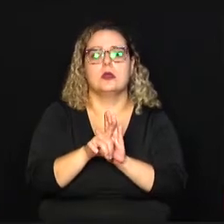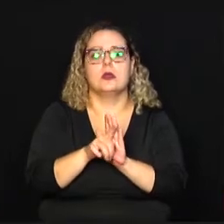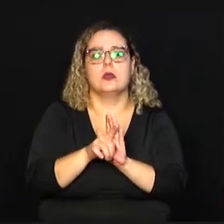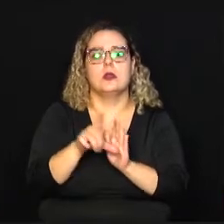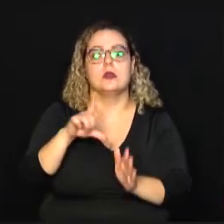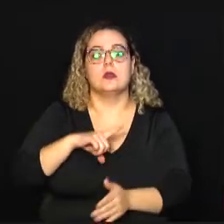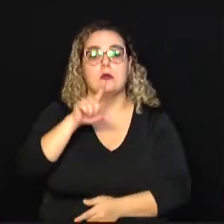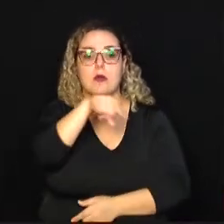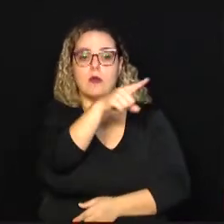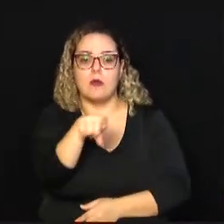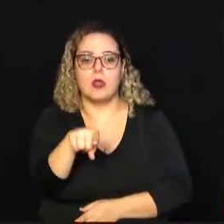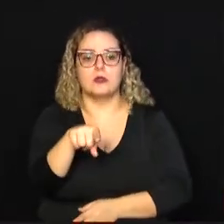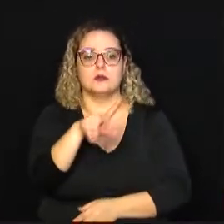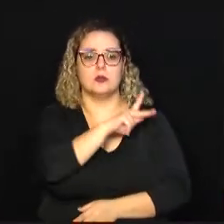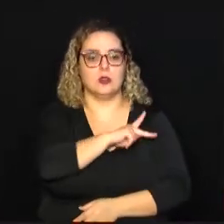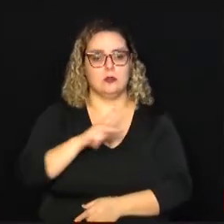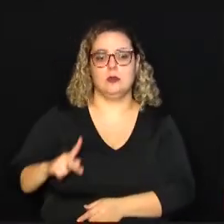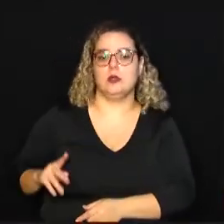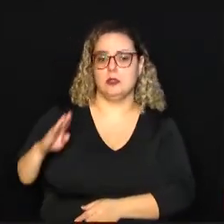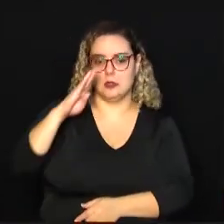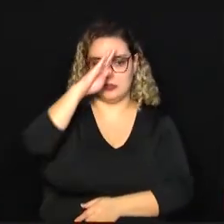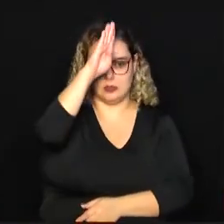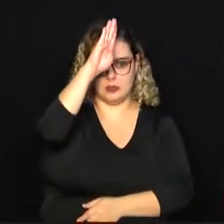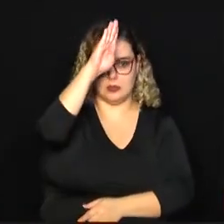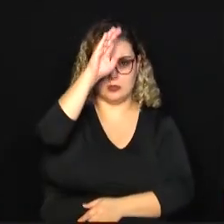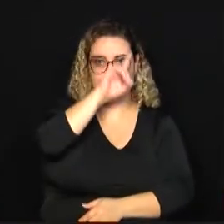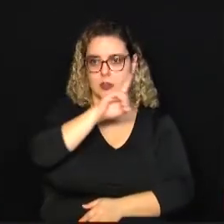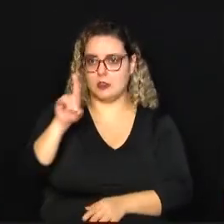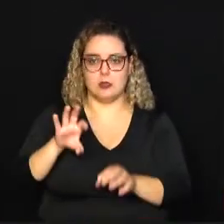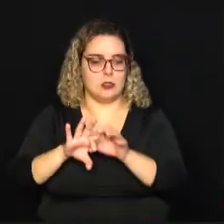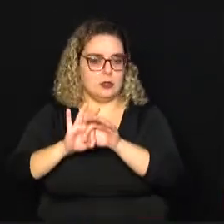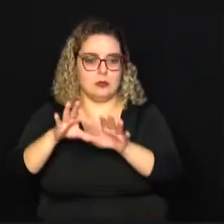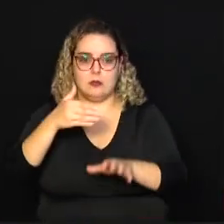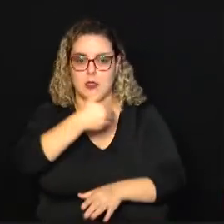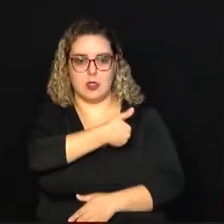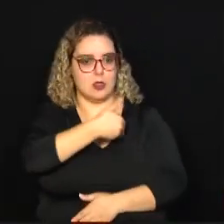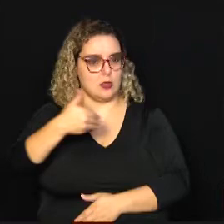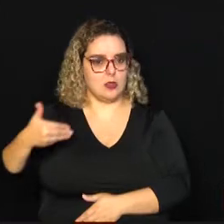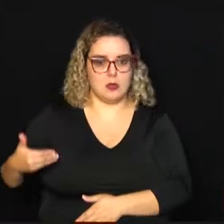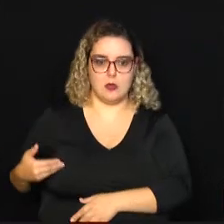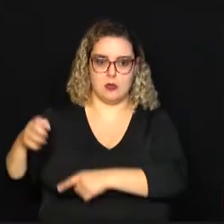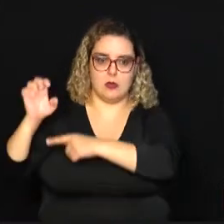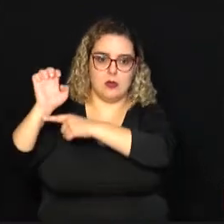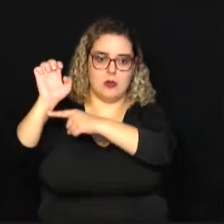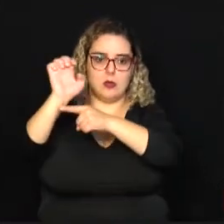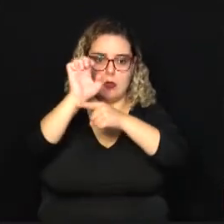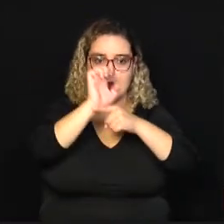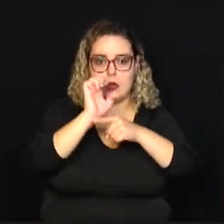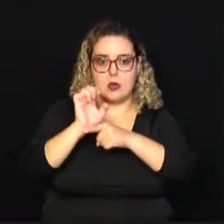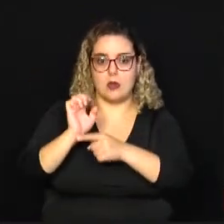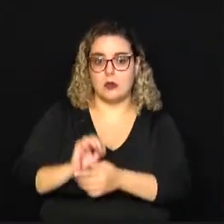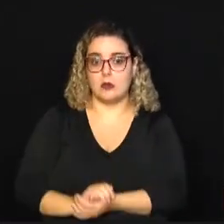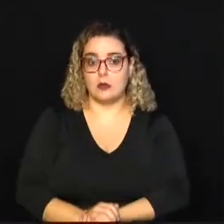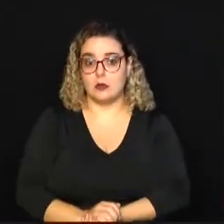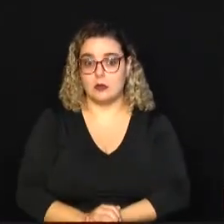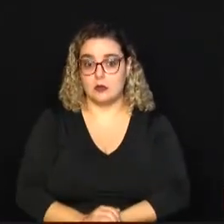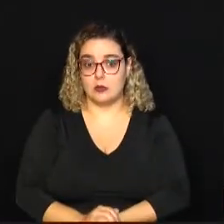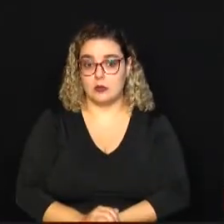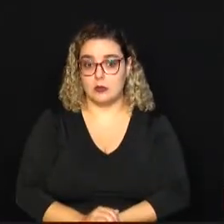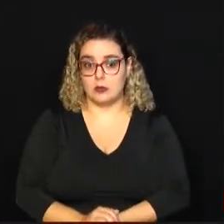República que não permitem aos governadores fazer as compras